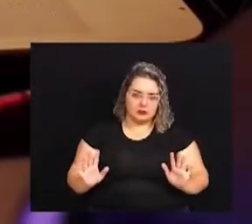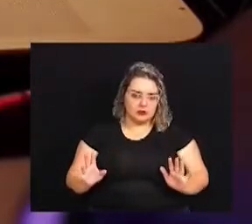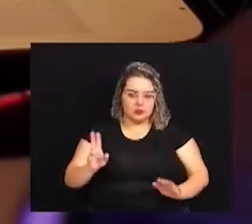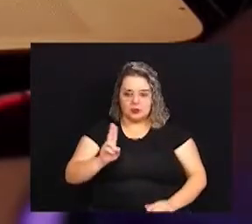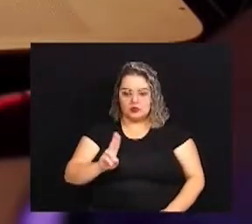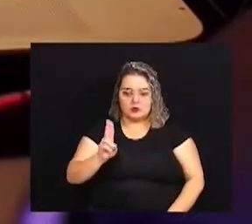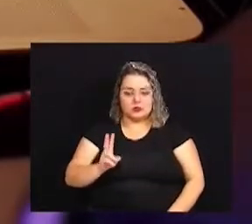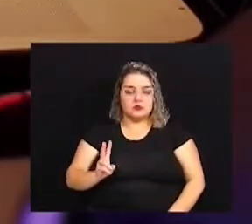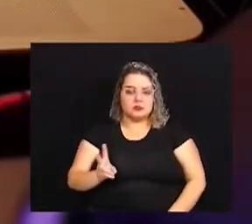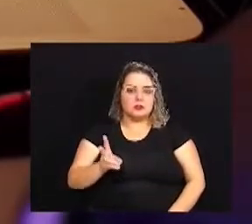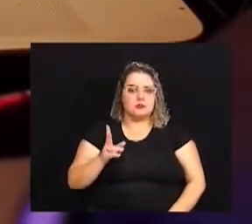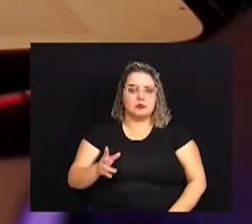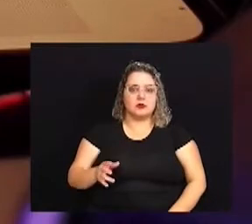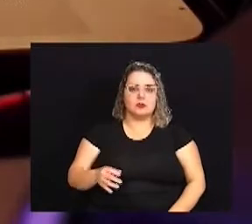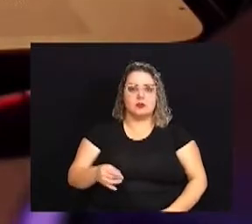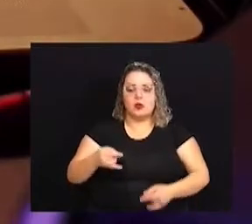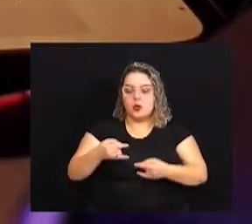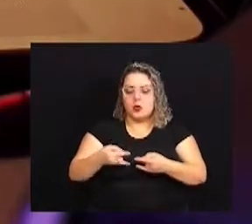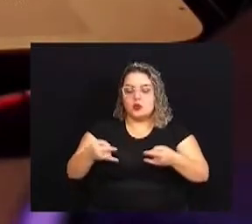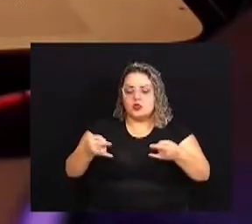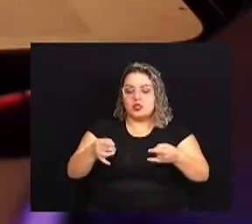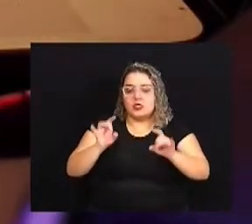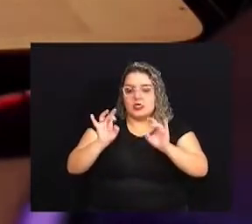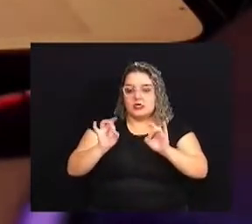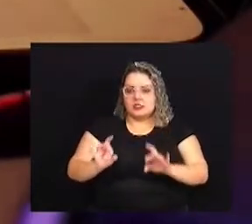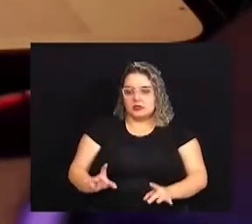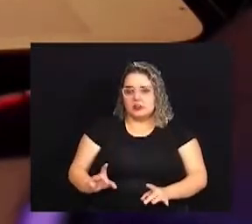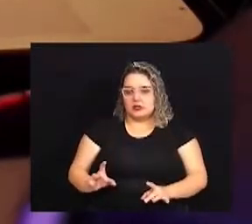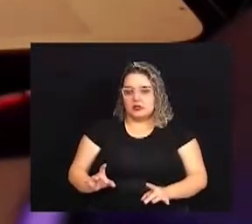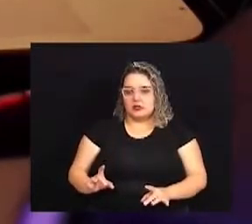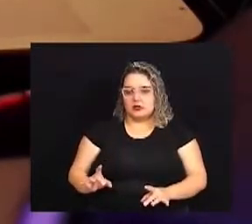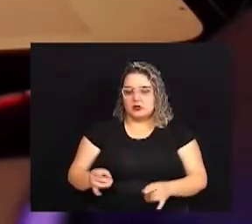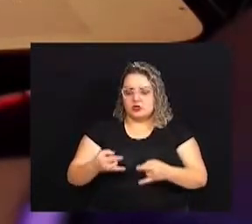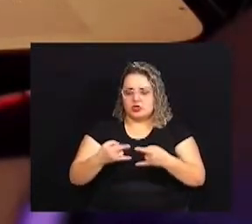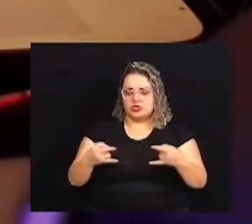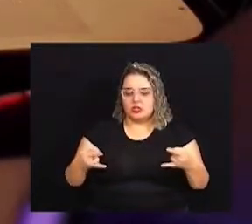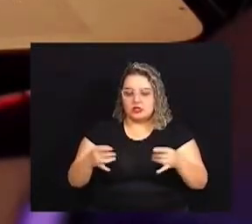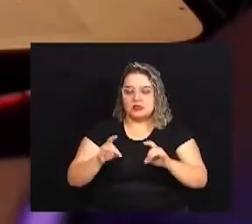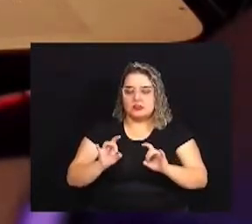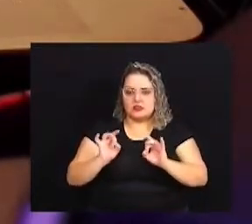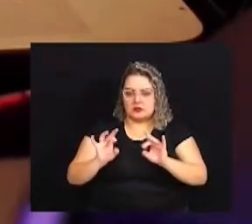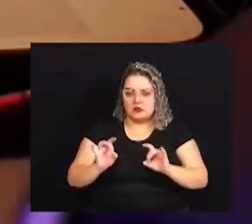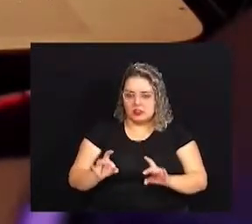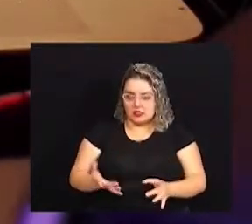confortável usando com frequência, por exemplo, o cheque especial.